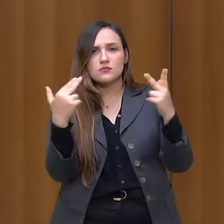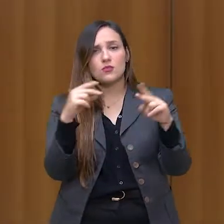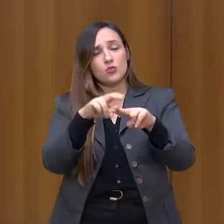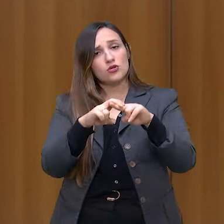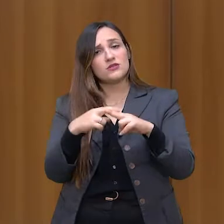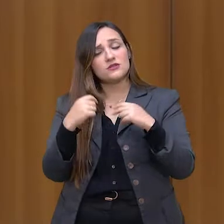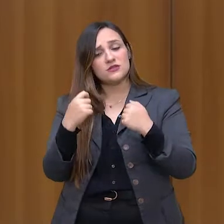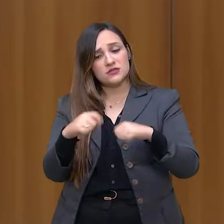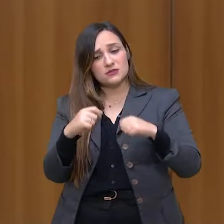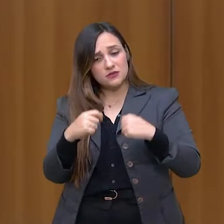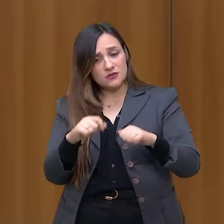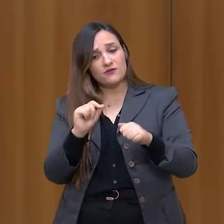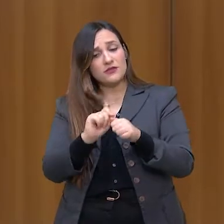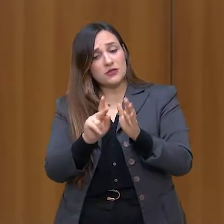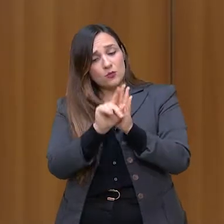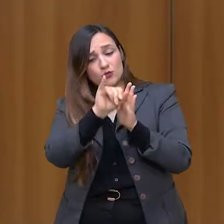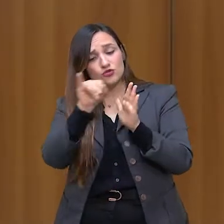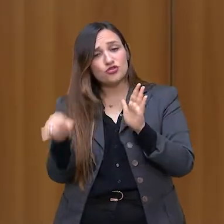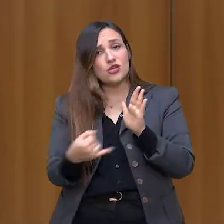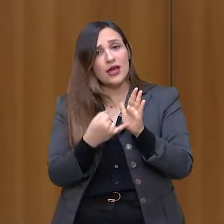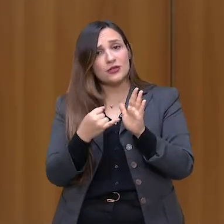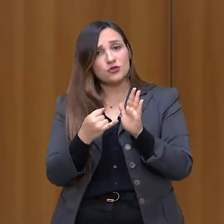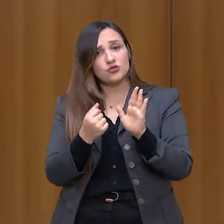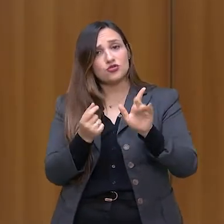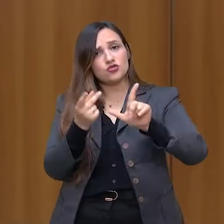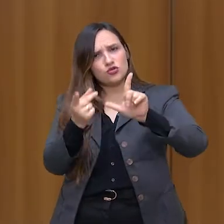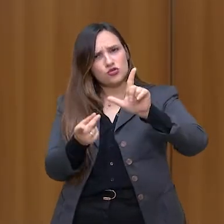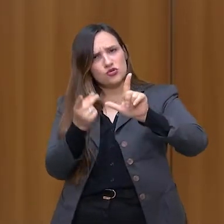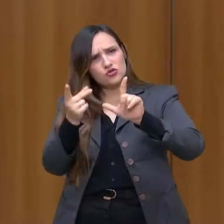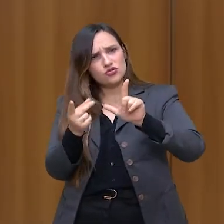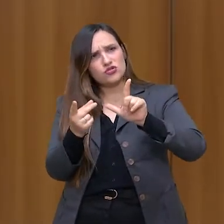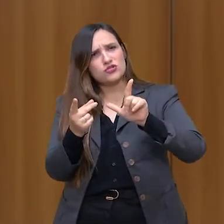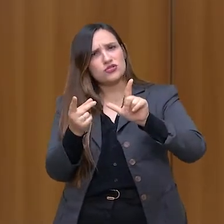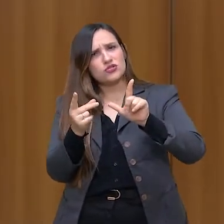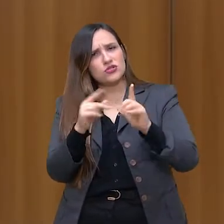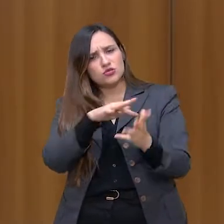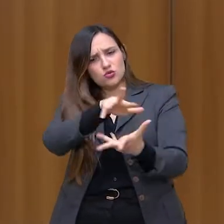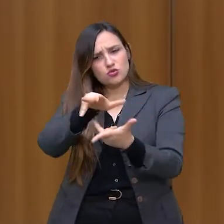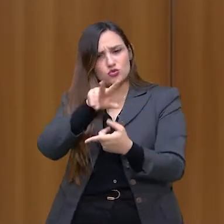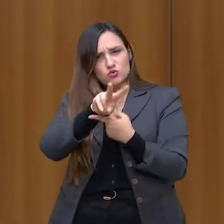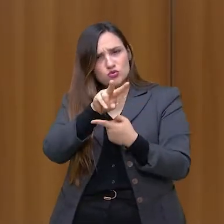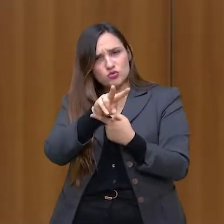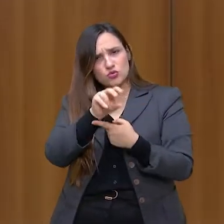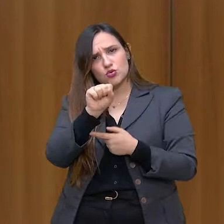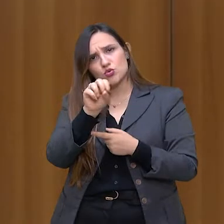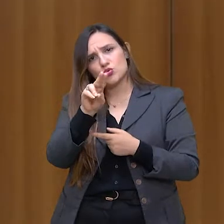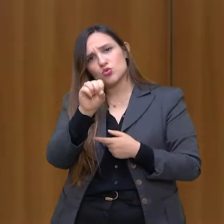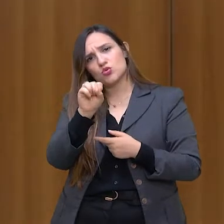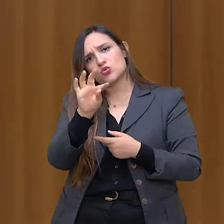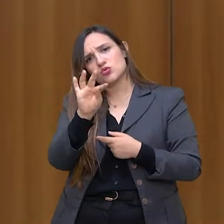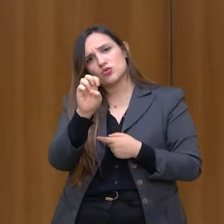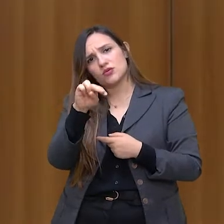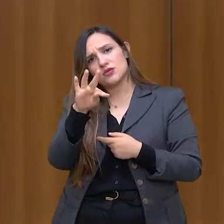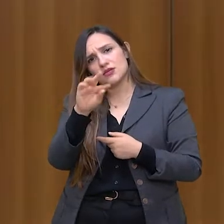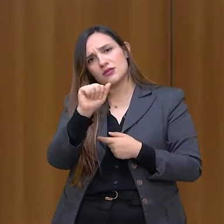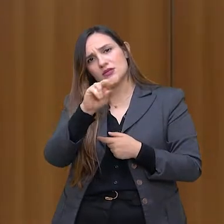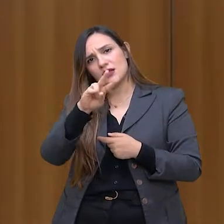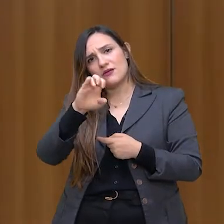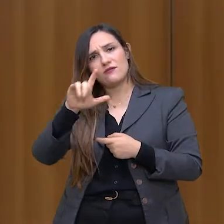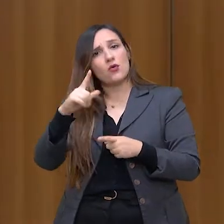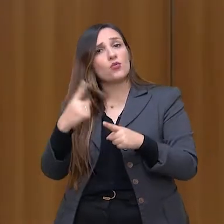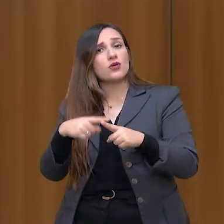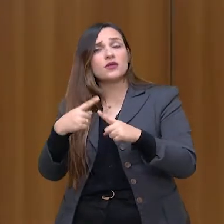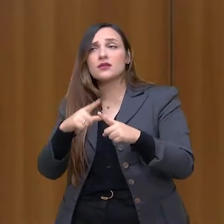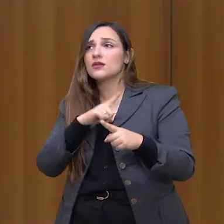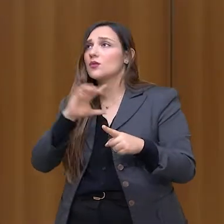plano de logística sustentável, a gente está pensando em redução de impacto, que tem a ver com a mudança climática,